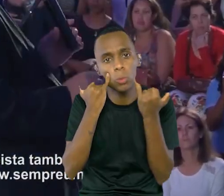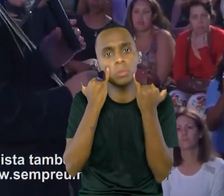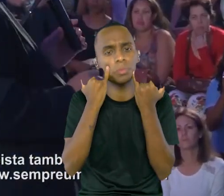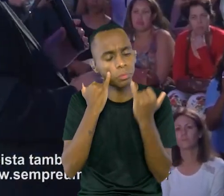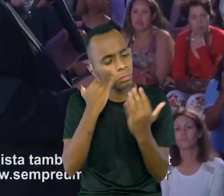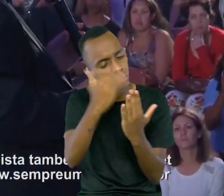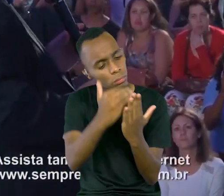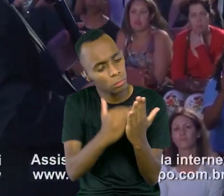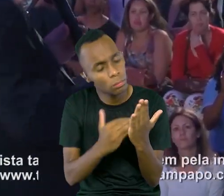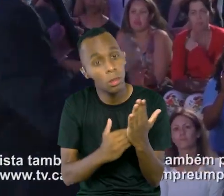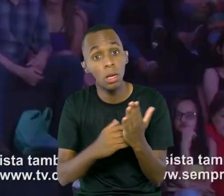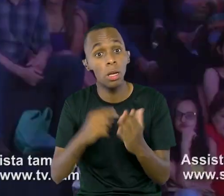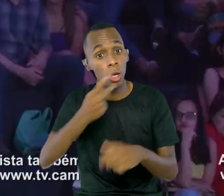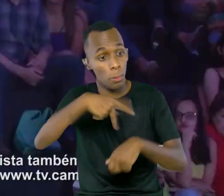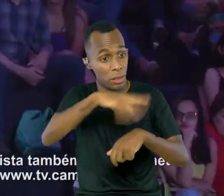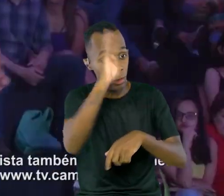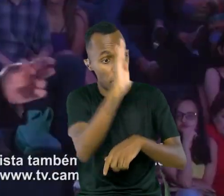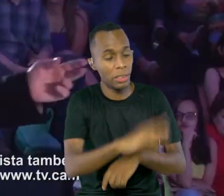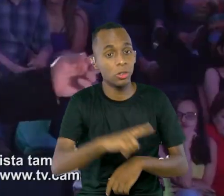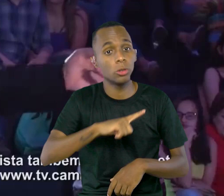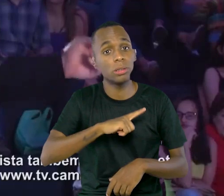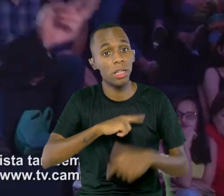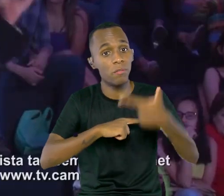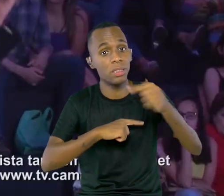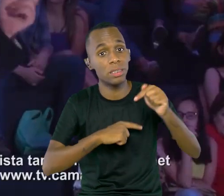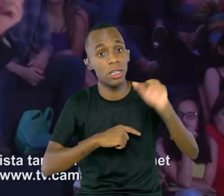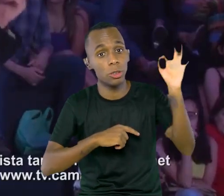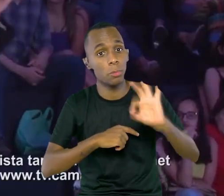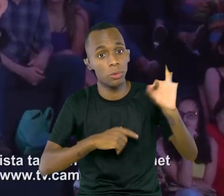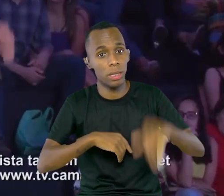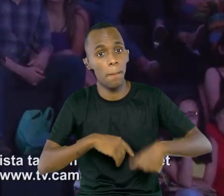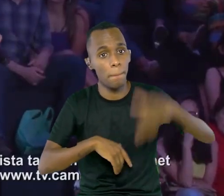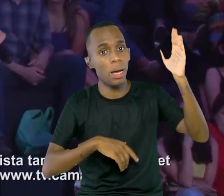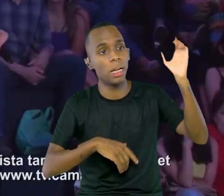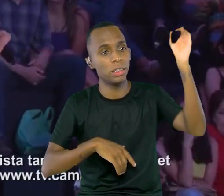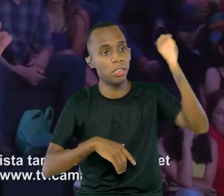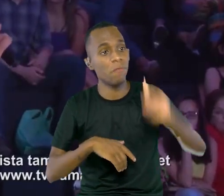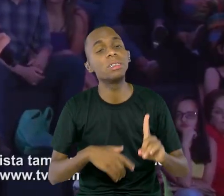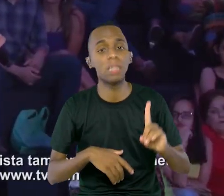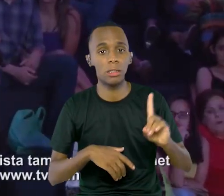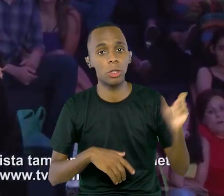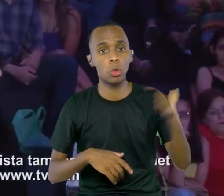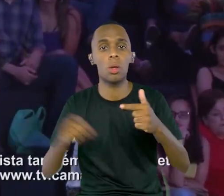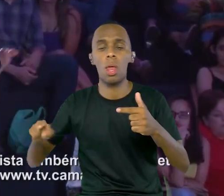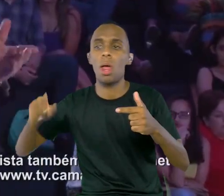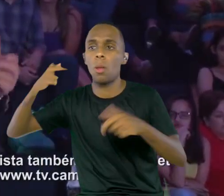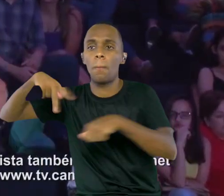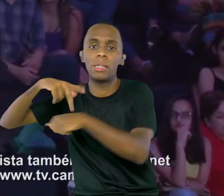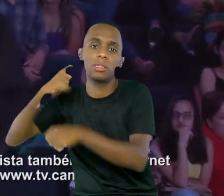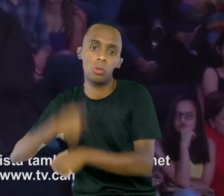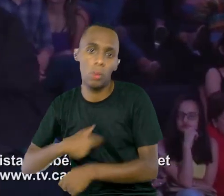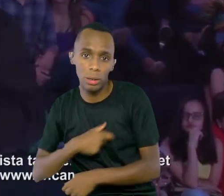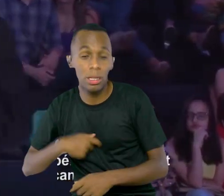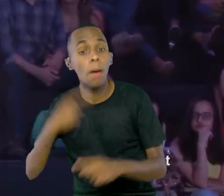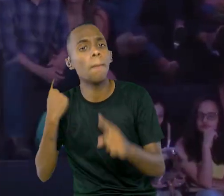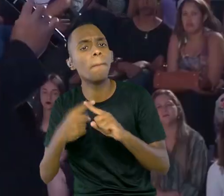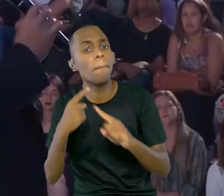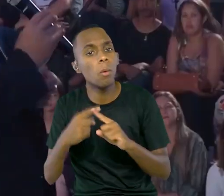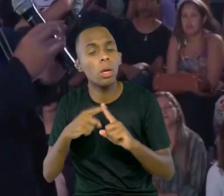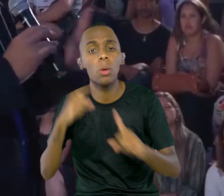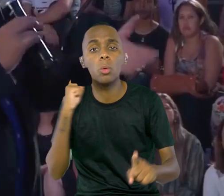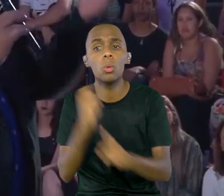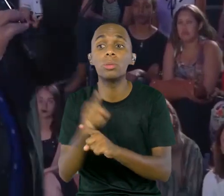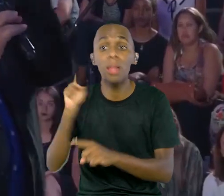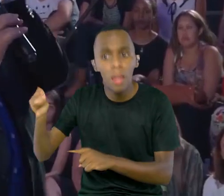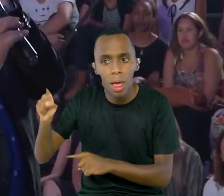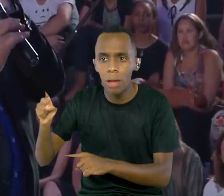dados estatísticos. Pois bem, no Brasil, tem 27% a mais de pessoas com alguma deficiência do que na Suécia.